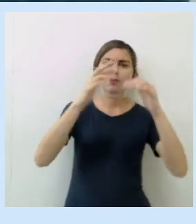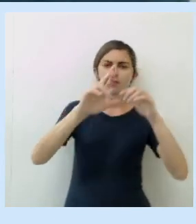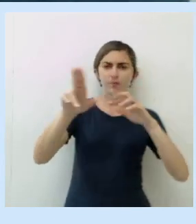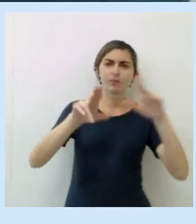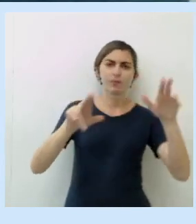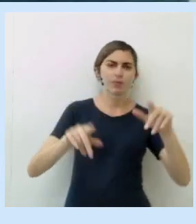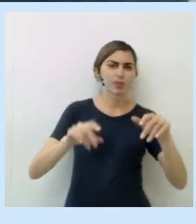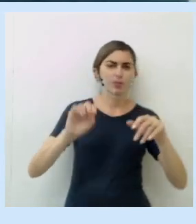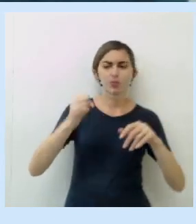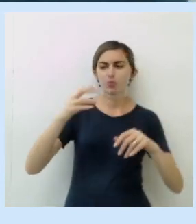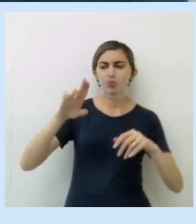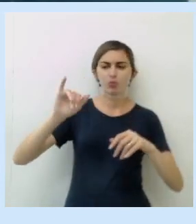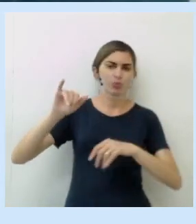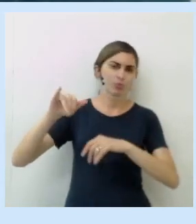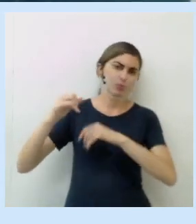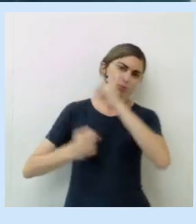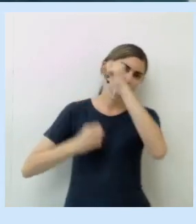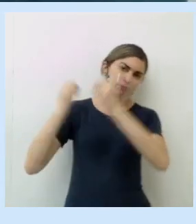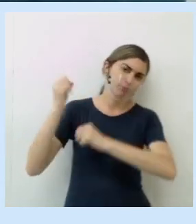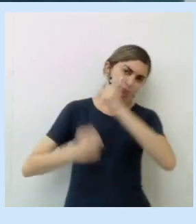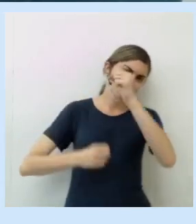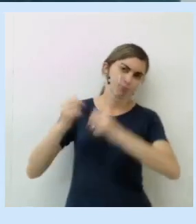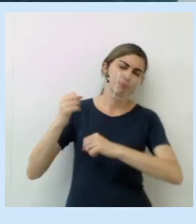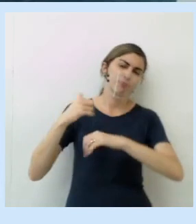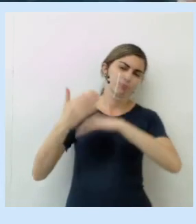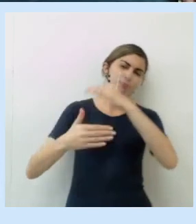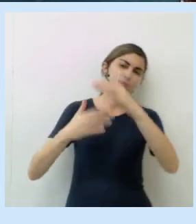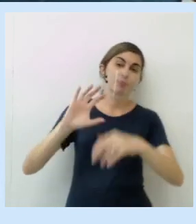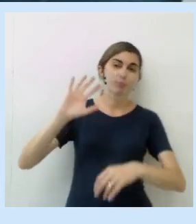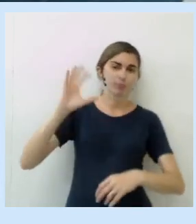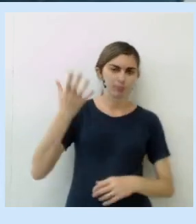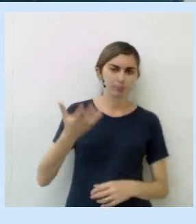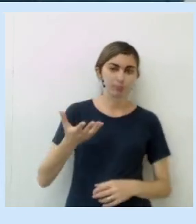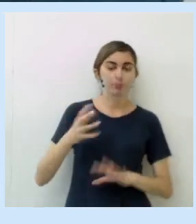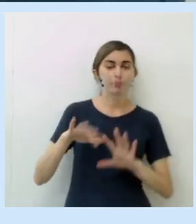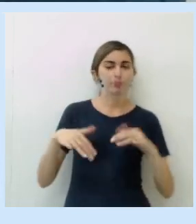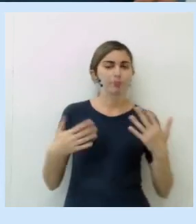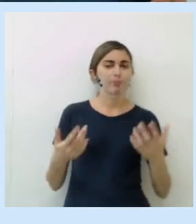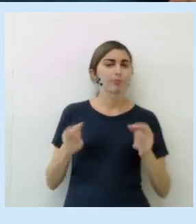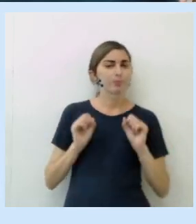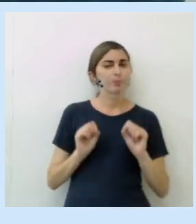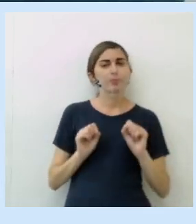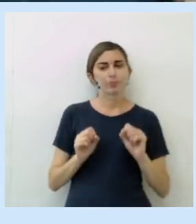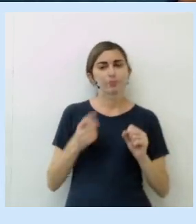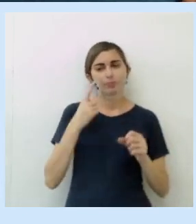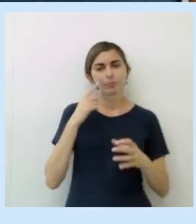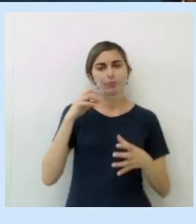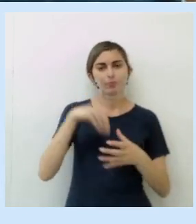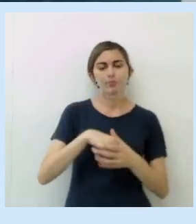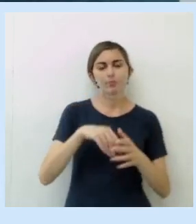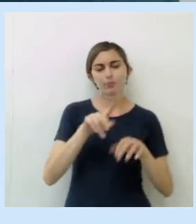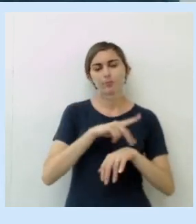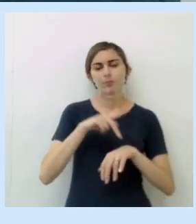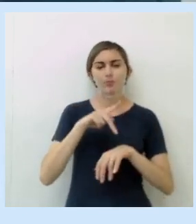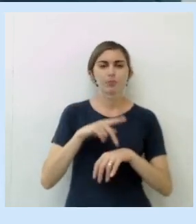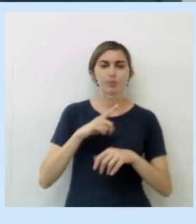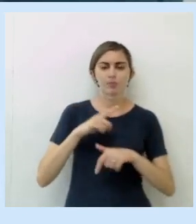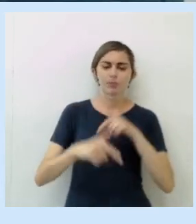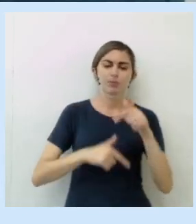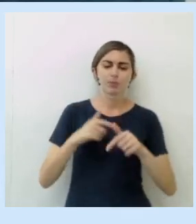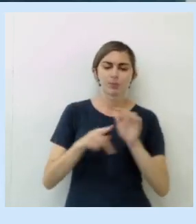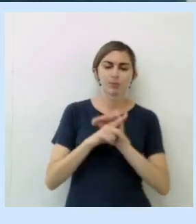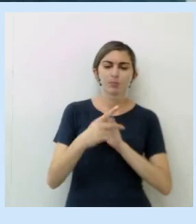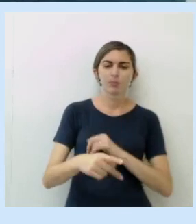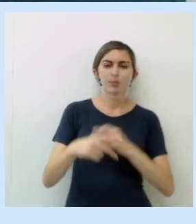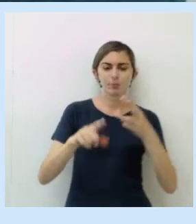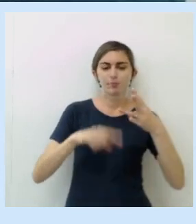vários subdesenvolvidos, industrializados, esse processo acontecendo, tá? Então, o que é que a gente pode ver dentro desses países? Atividades próprias